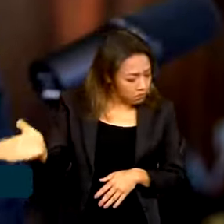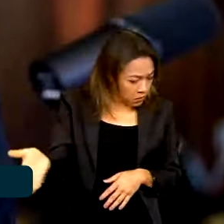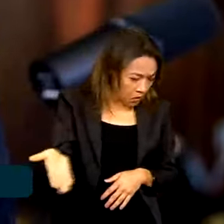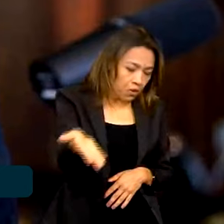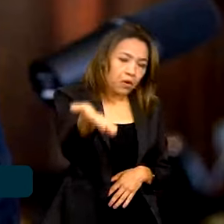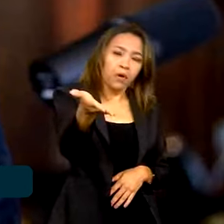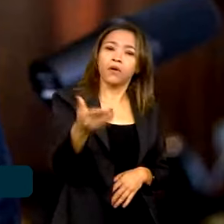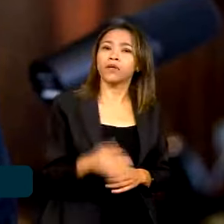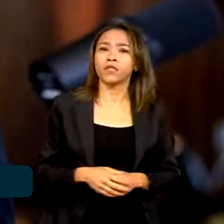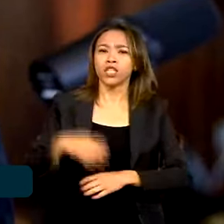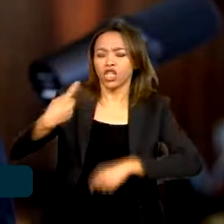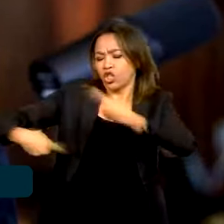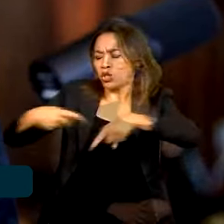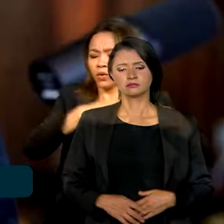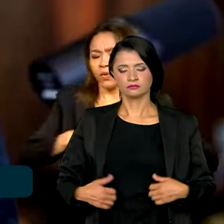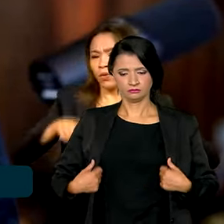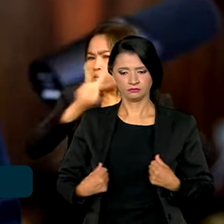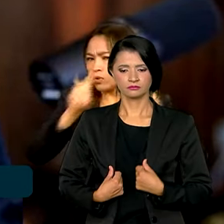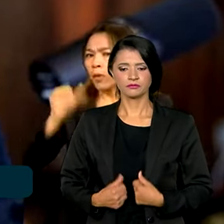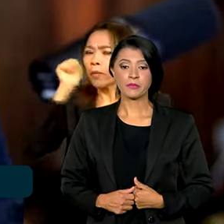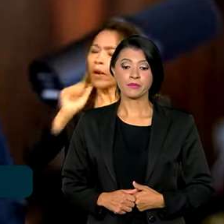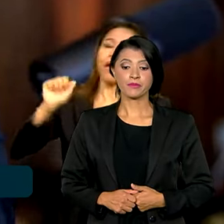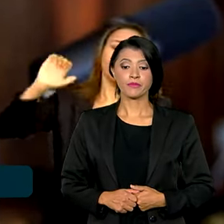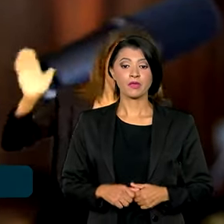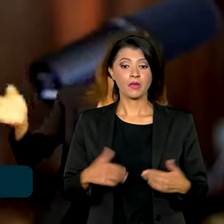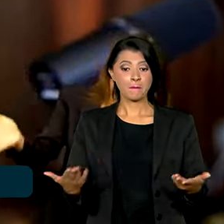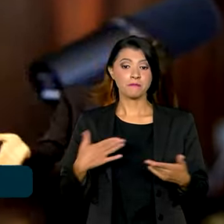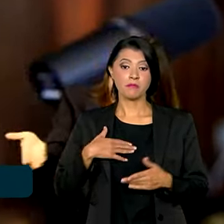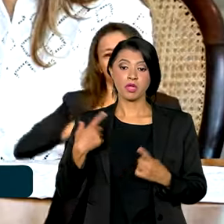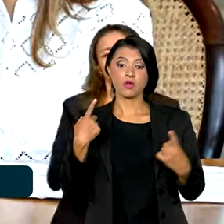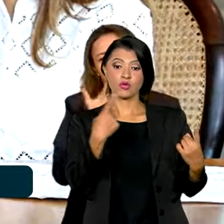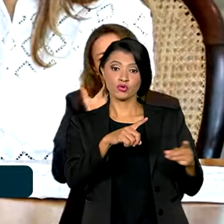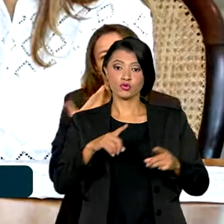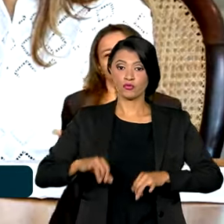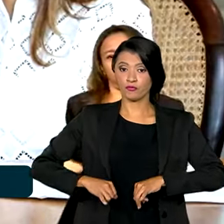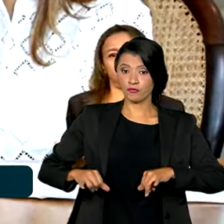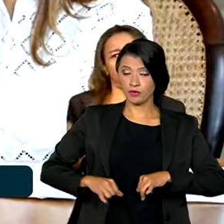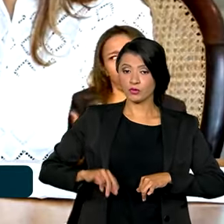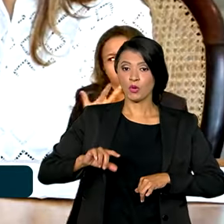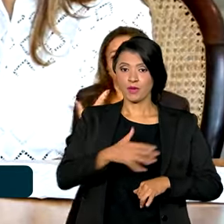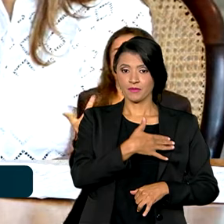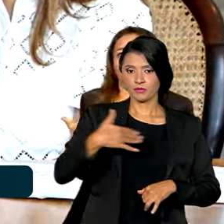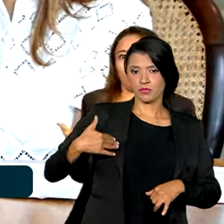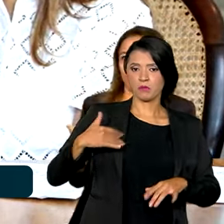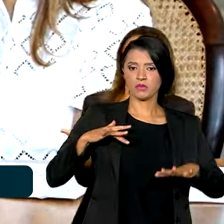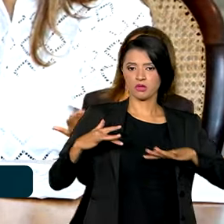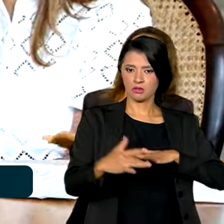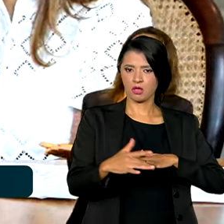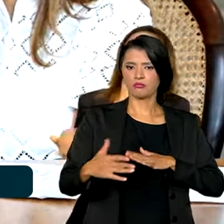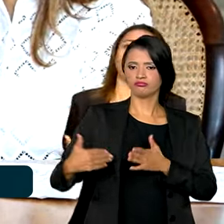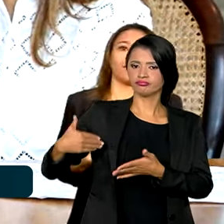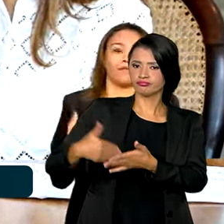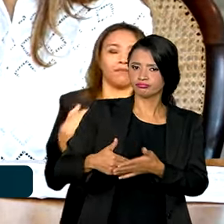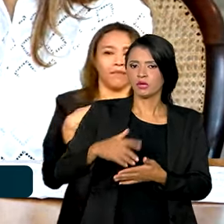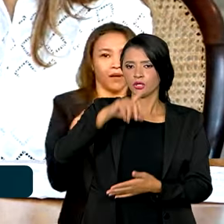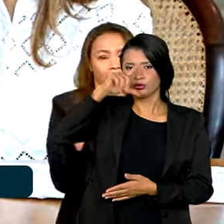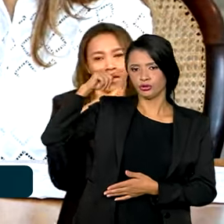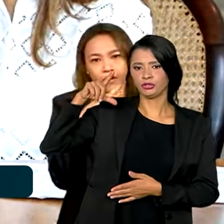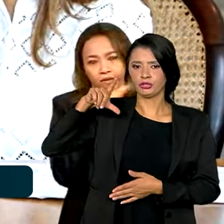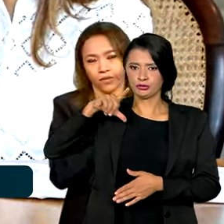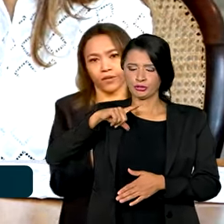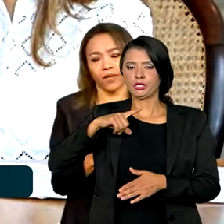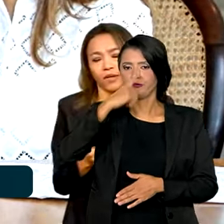das minorias. Lula também comentou sobre os ataques sofridos pela primeira-dama na internet. Recentemente, Janja teve uma